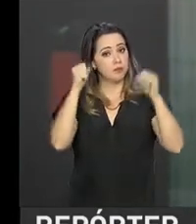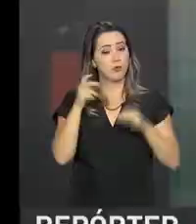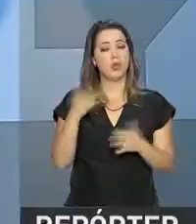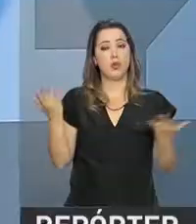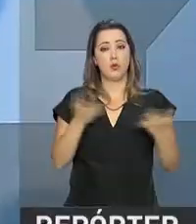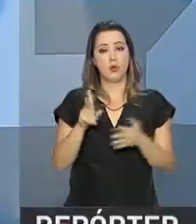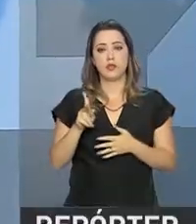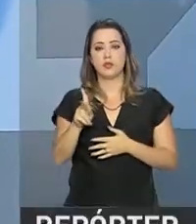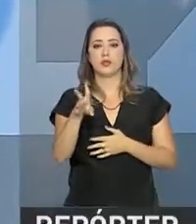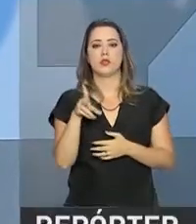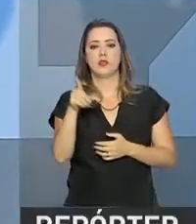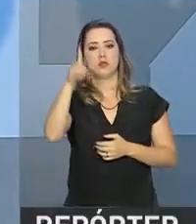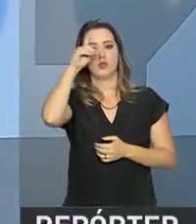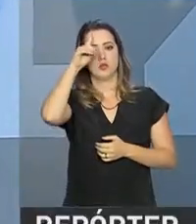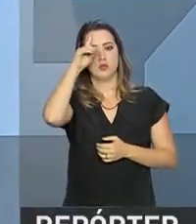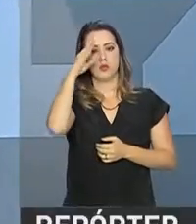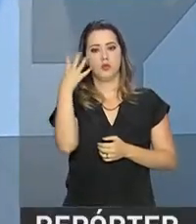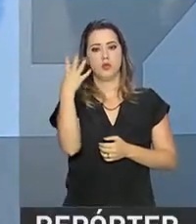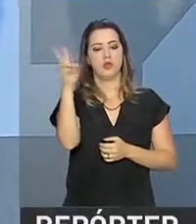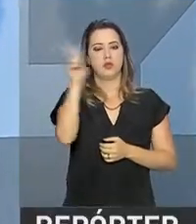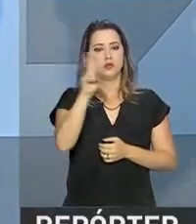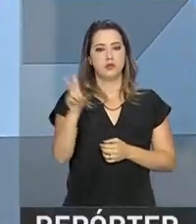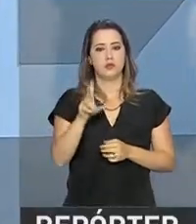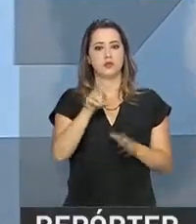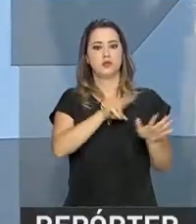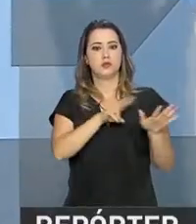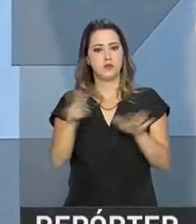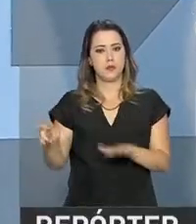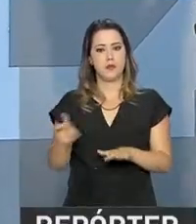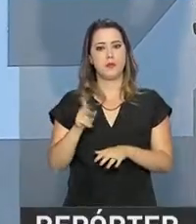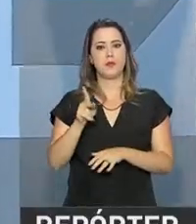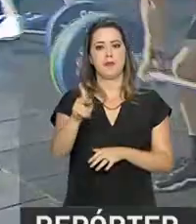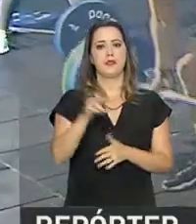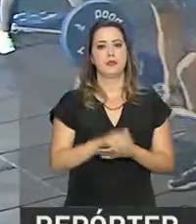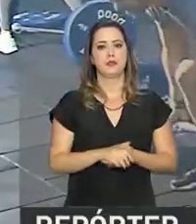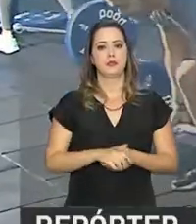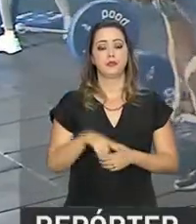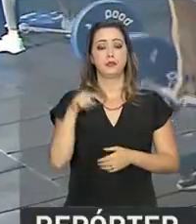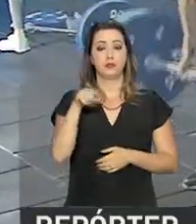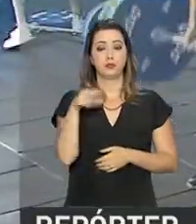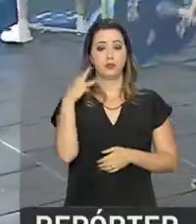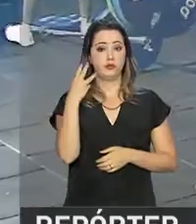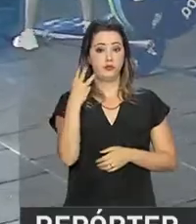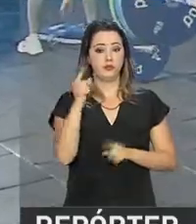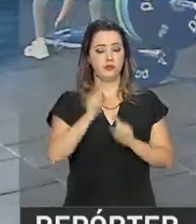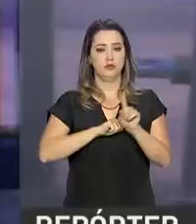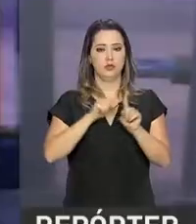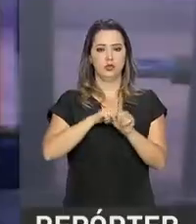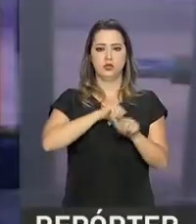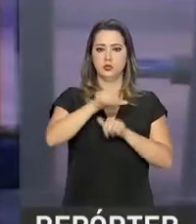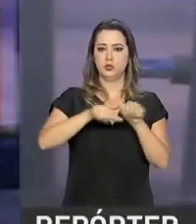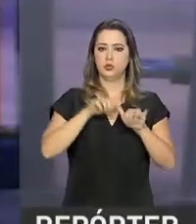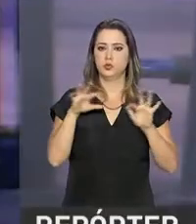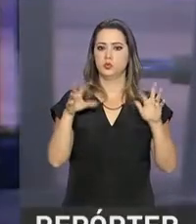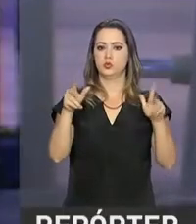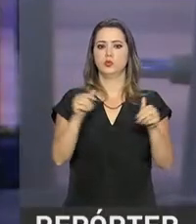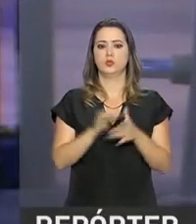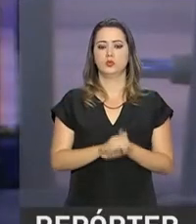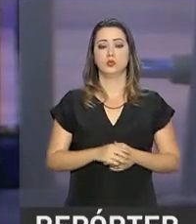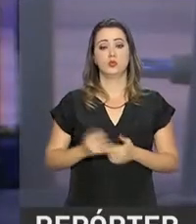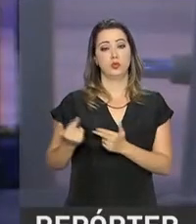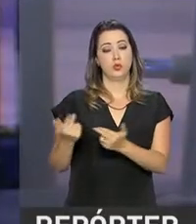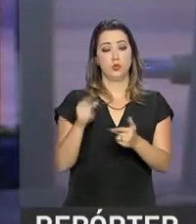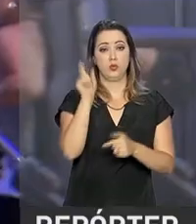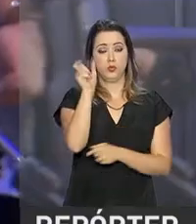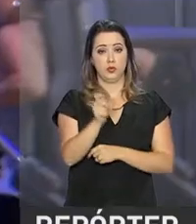dias pelo menos quatro vezes na semana e estou aqui é nesses três meses já mudou tudo assim como carlos